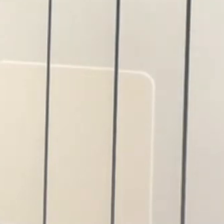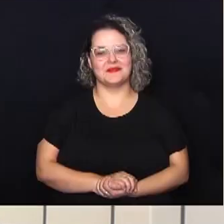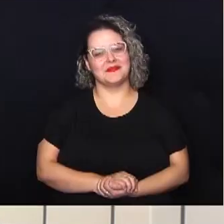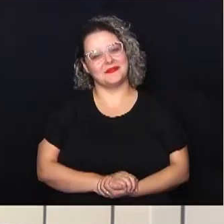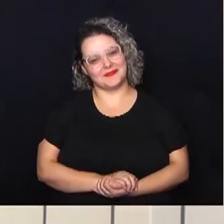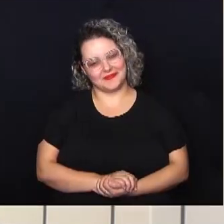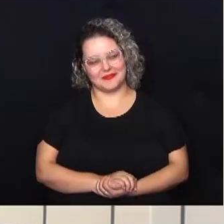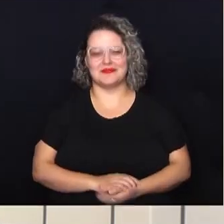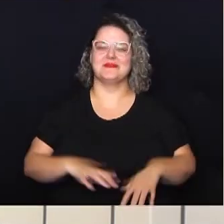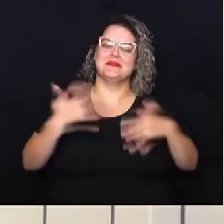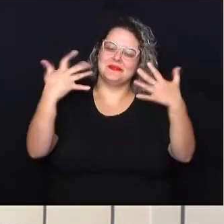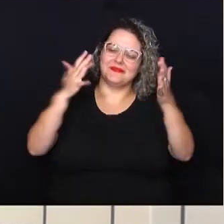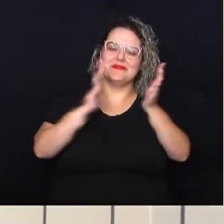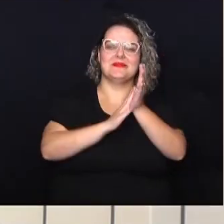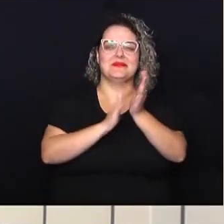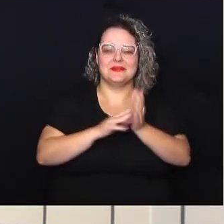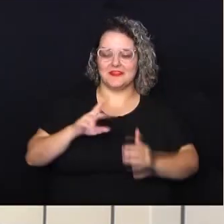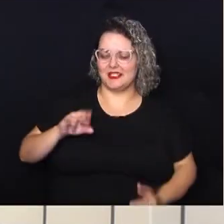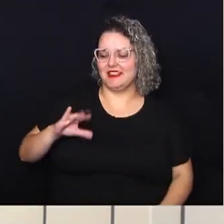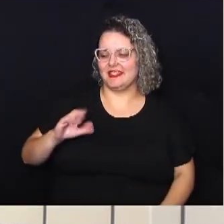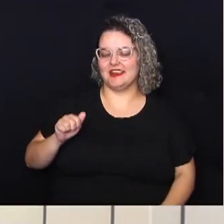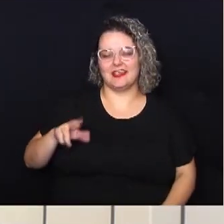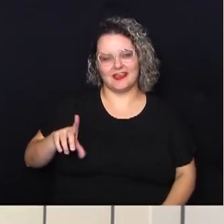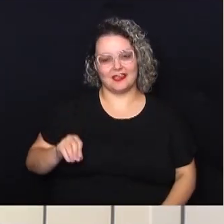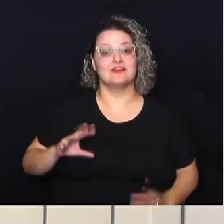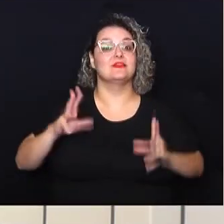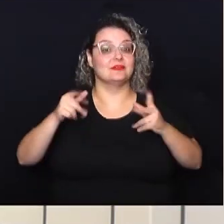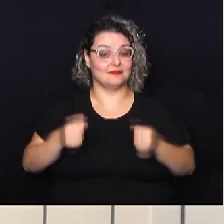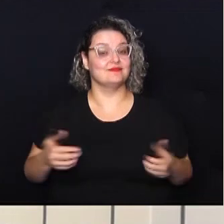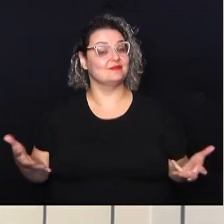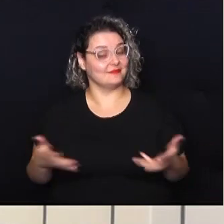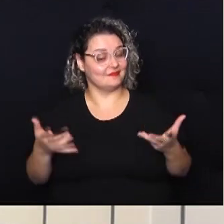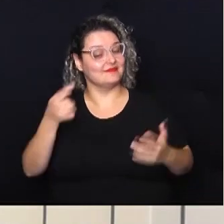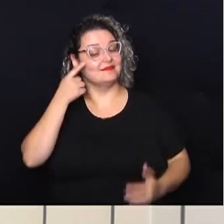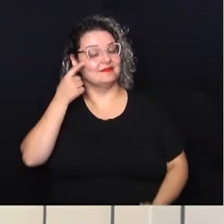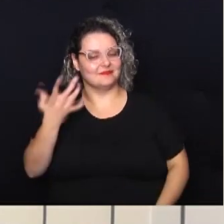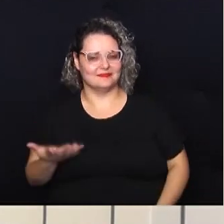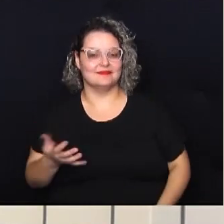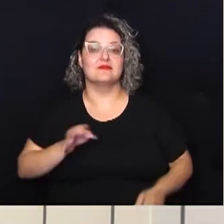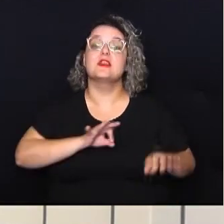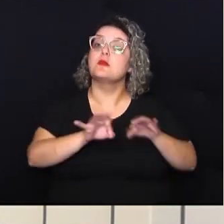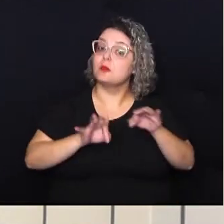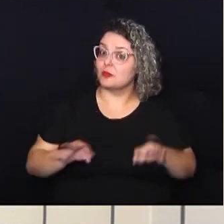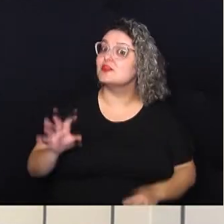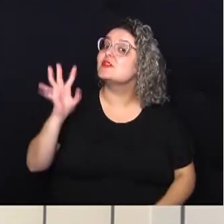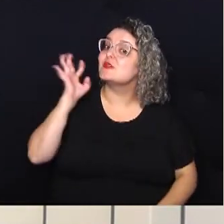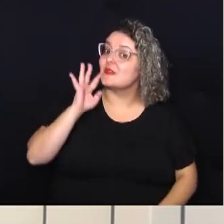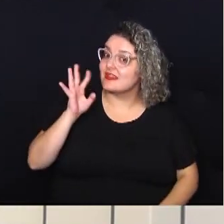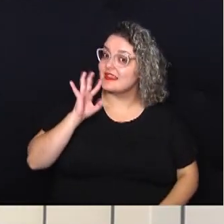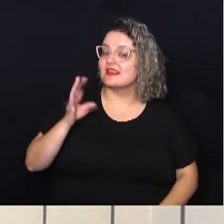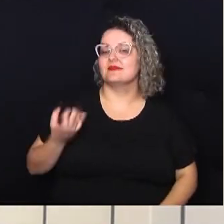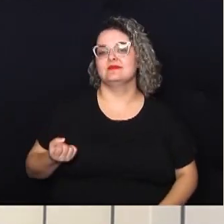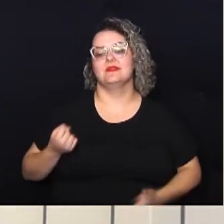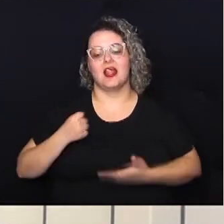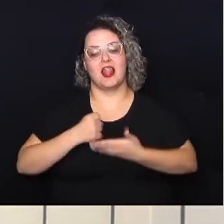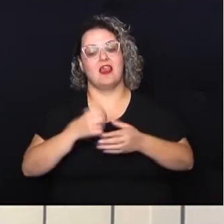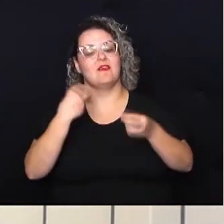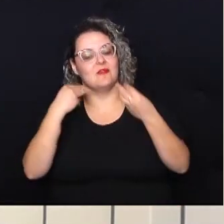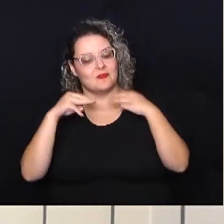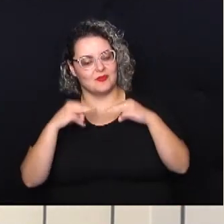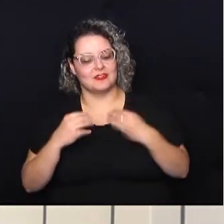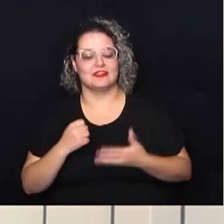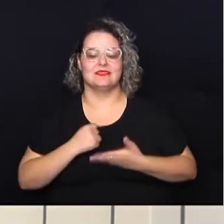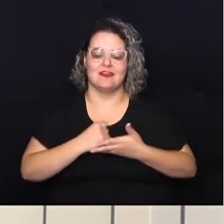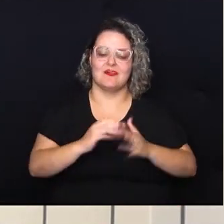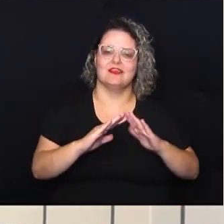Parabéns ao Ricardo e a todos, né, que tiveram esta iniciativa, projeto muito bacana de levando a música, né, até